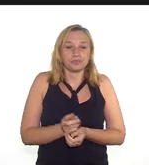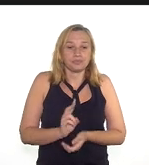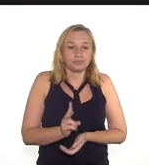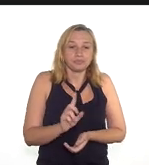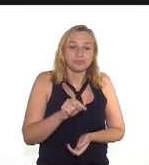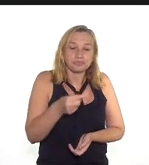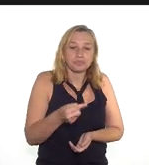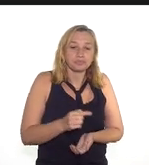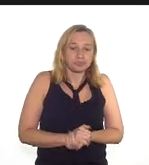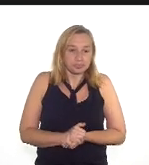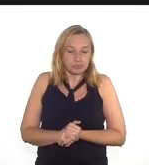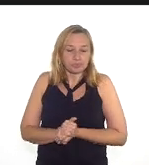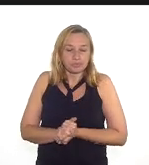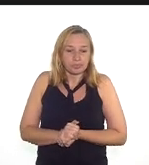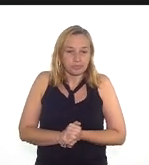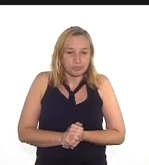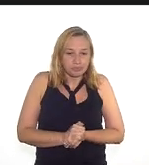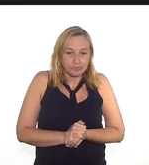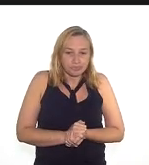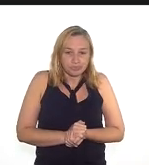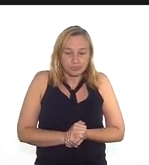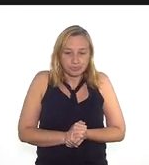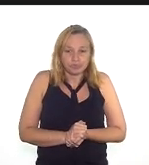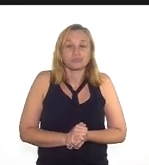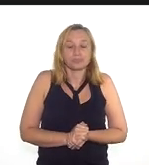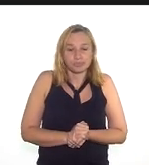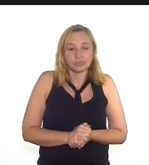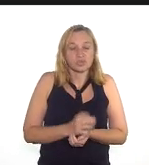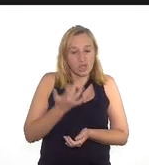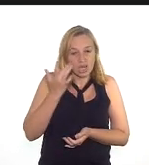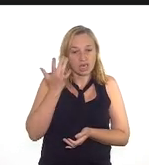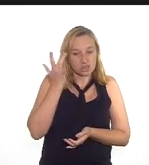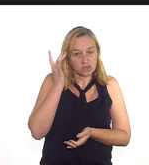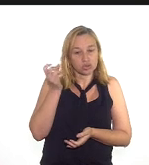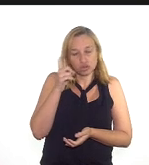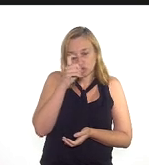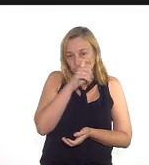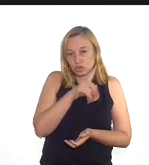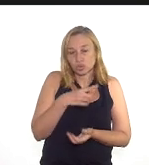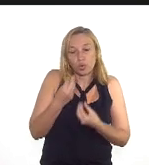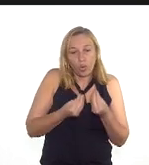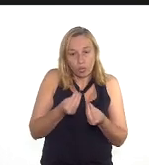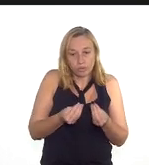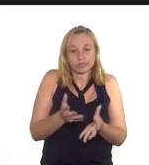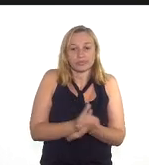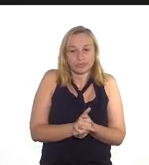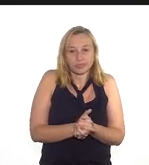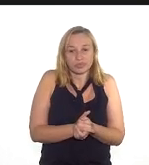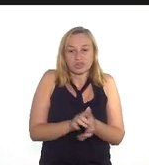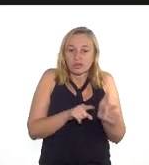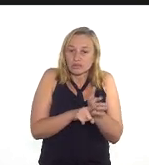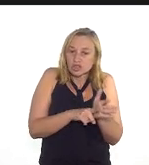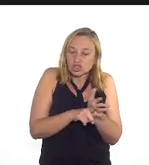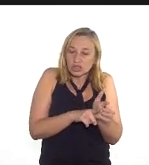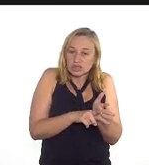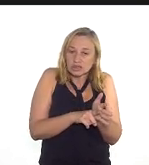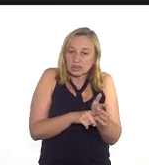item. Então, essa foi uma coisa que a gente achou muito difícil, né? Como fazer uma